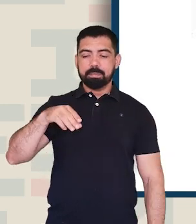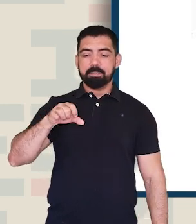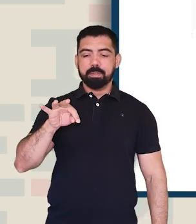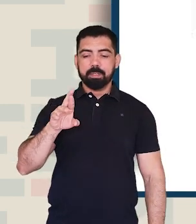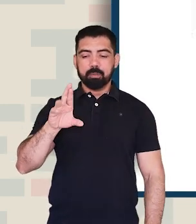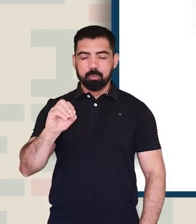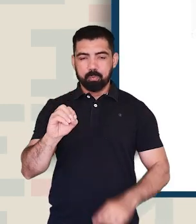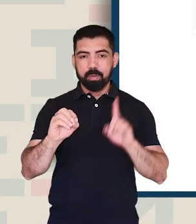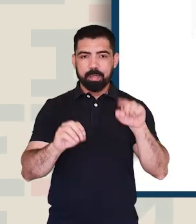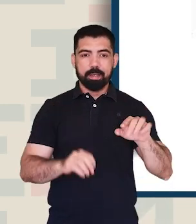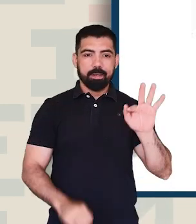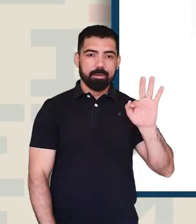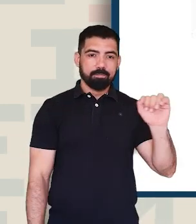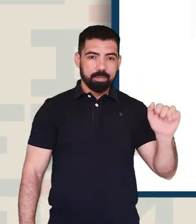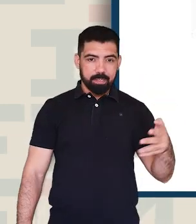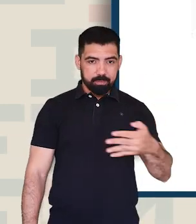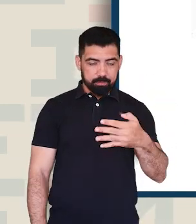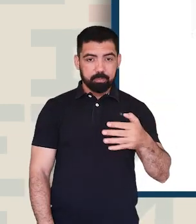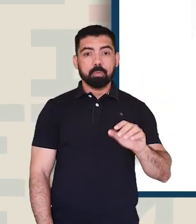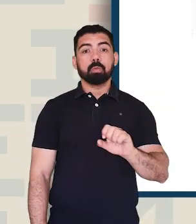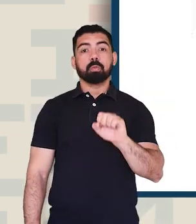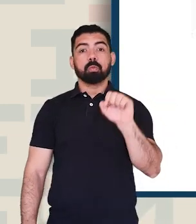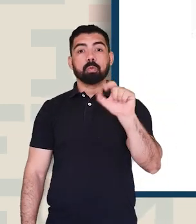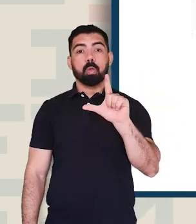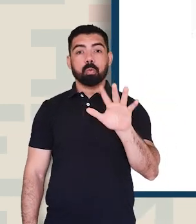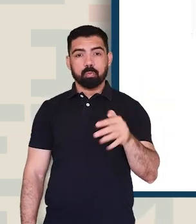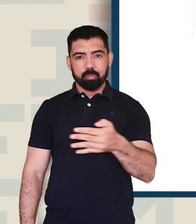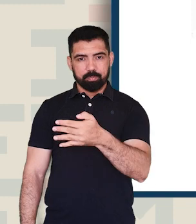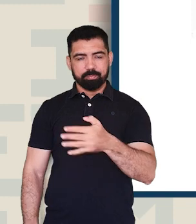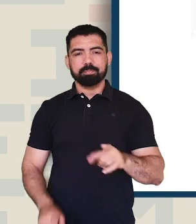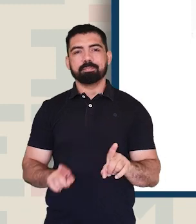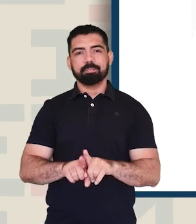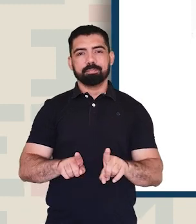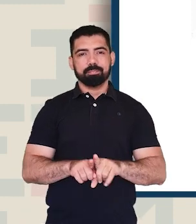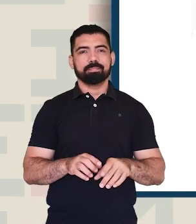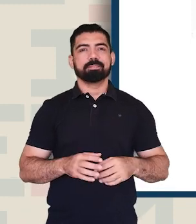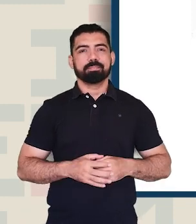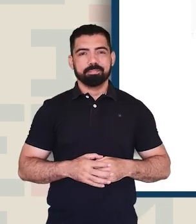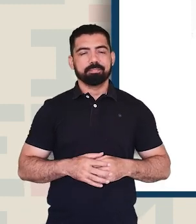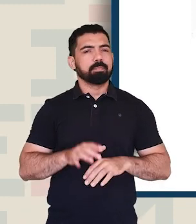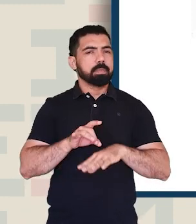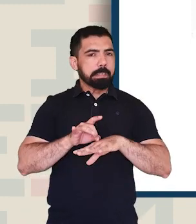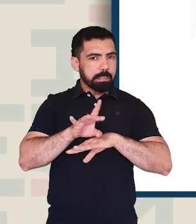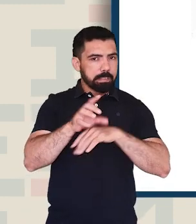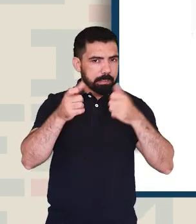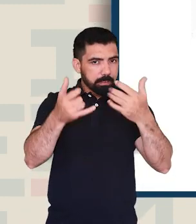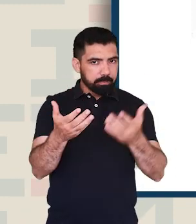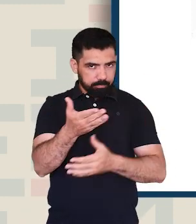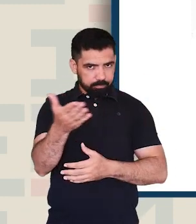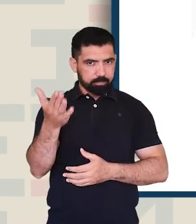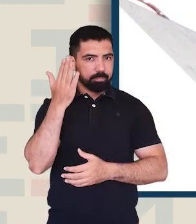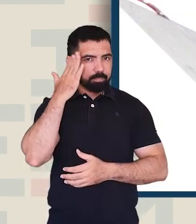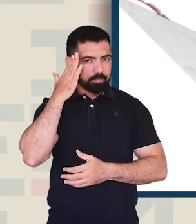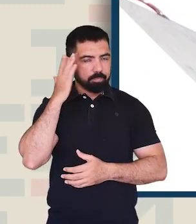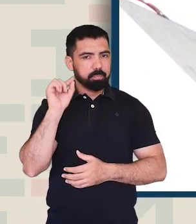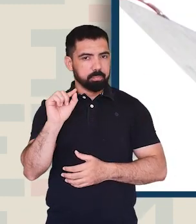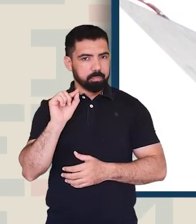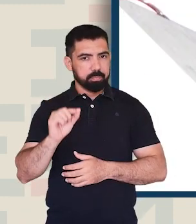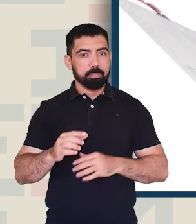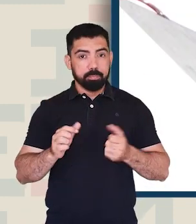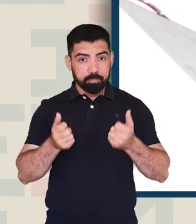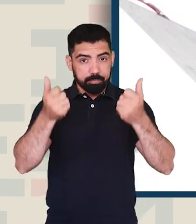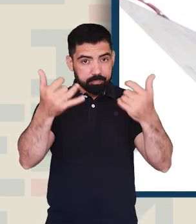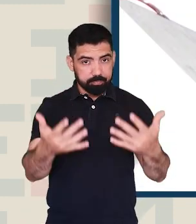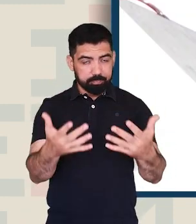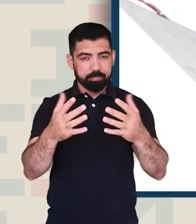sustenido e o Sol sustenido, certo? Então, uma dica que eu dou aqui